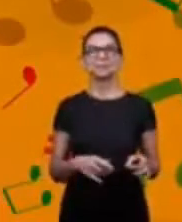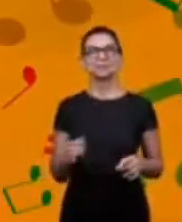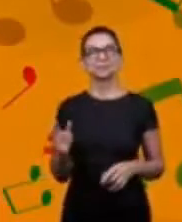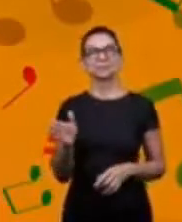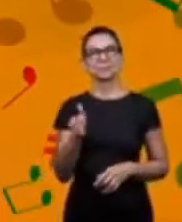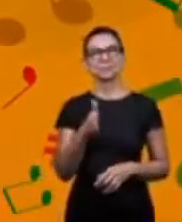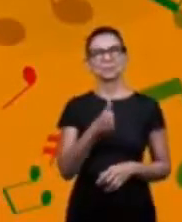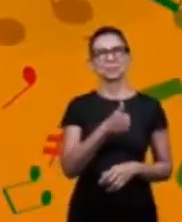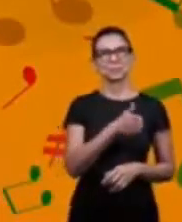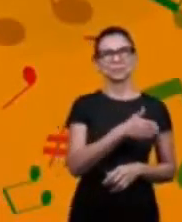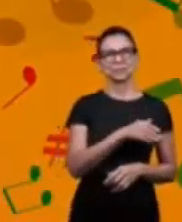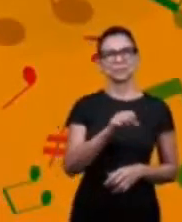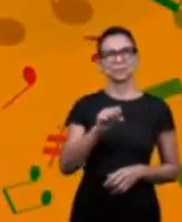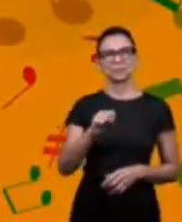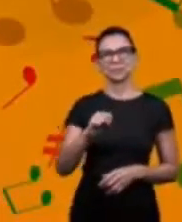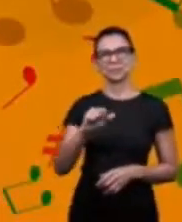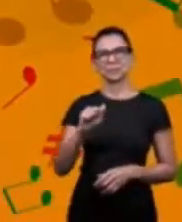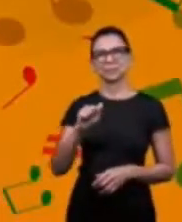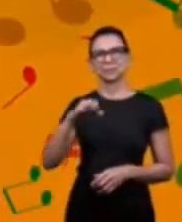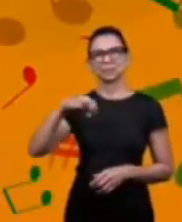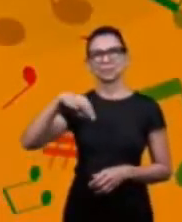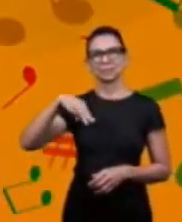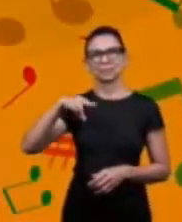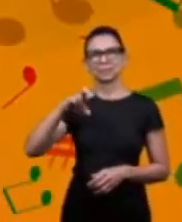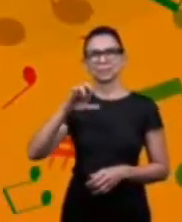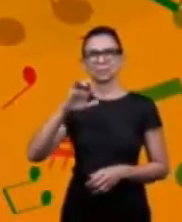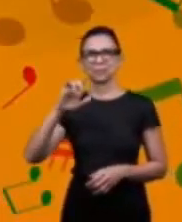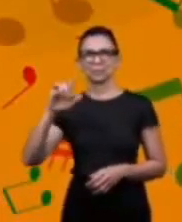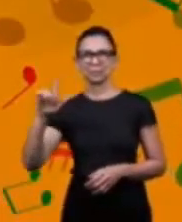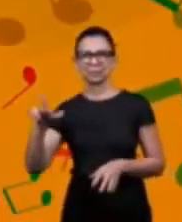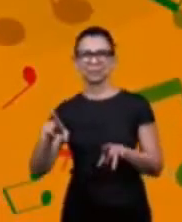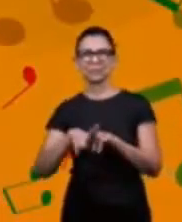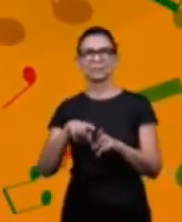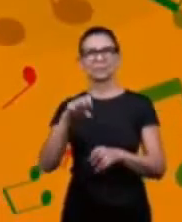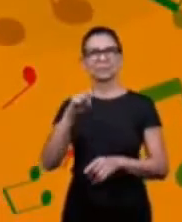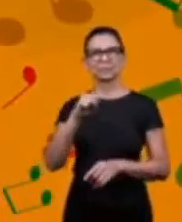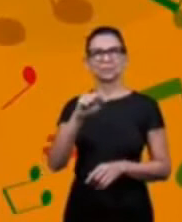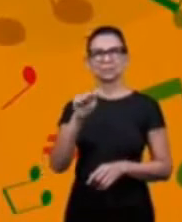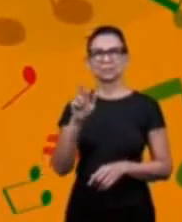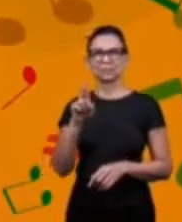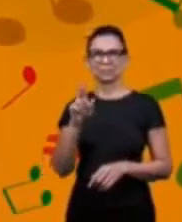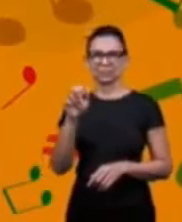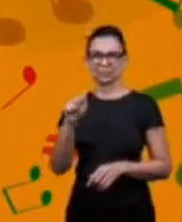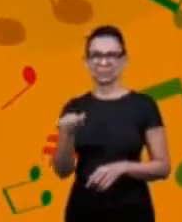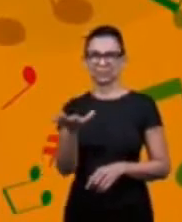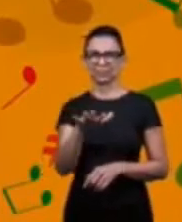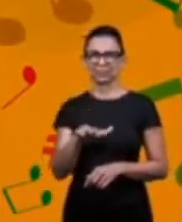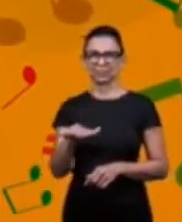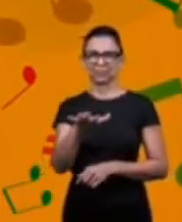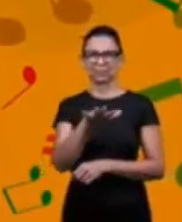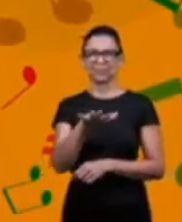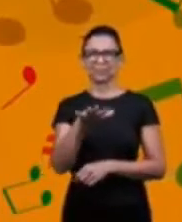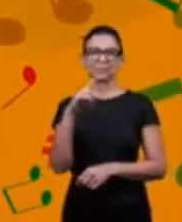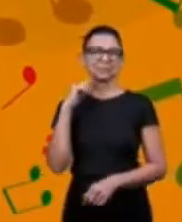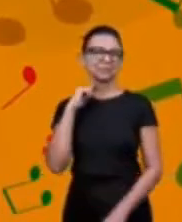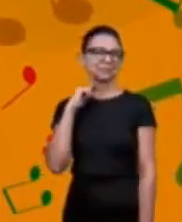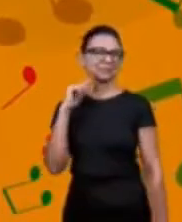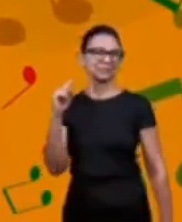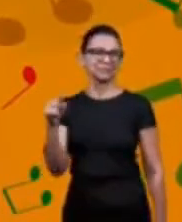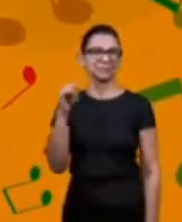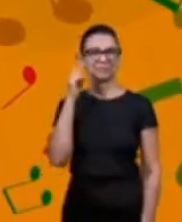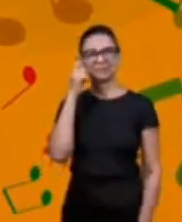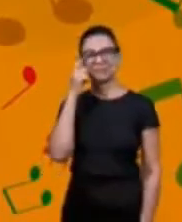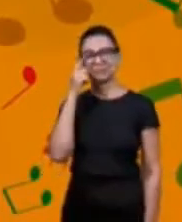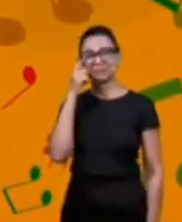Os irmãos Samuel e Sara de Ibirité, Minas Gerais. Os irmãos Samuel